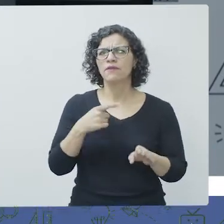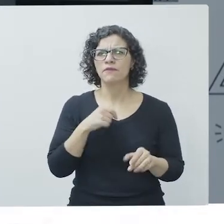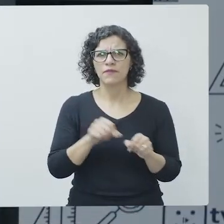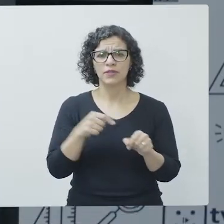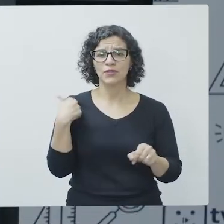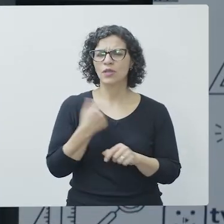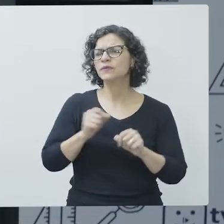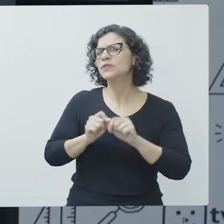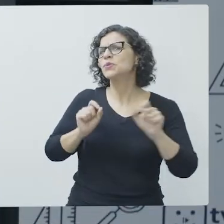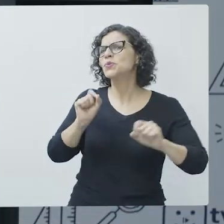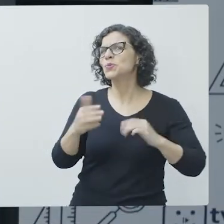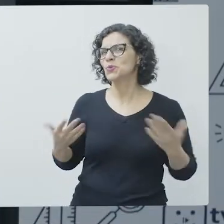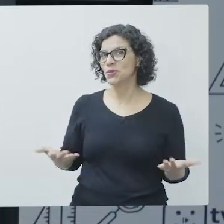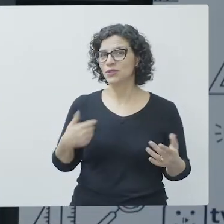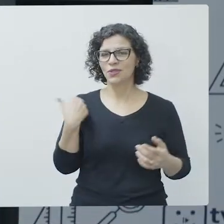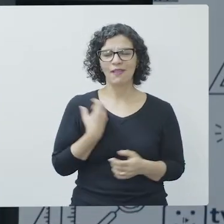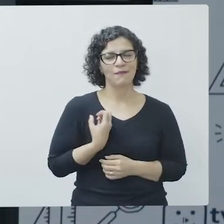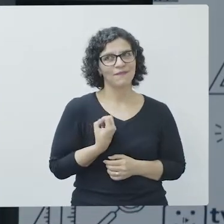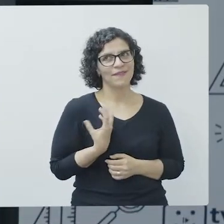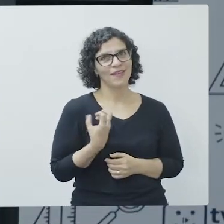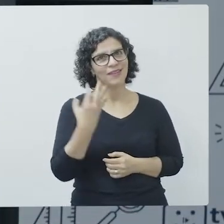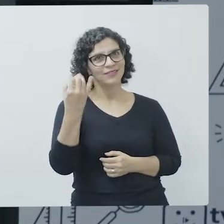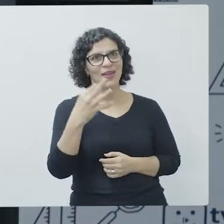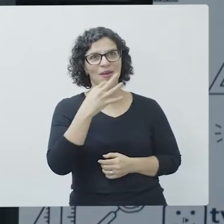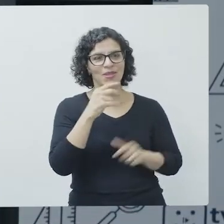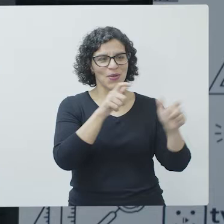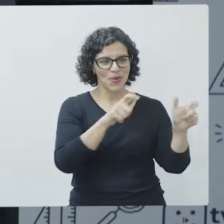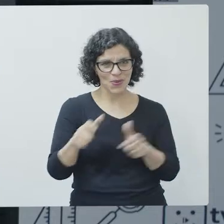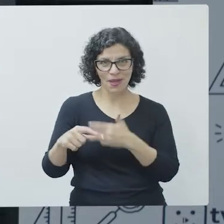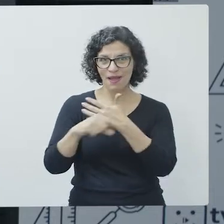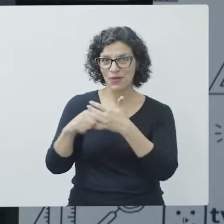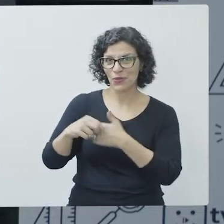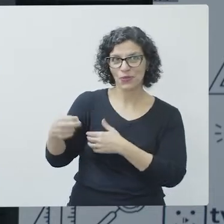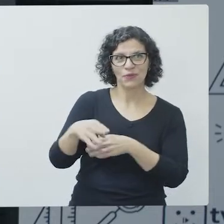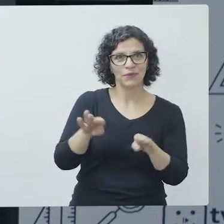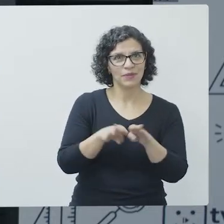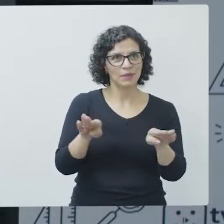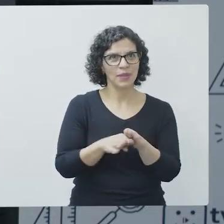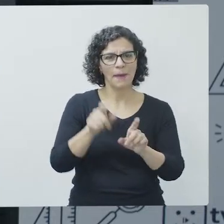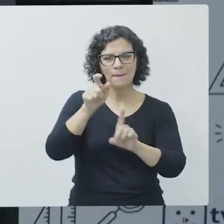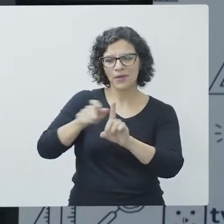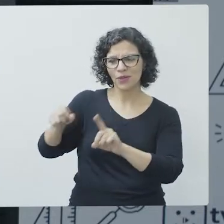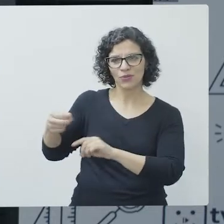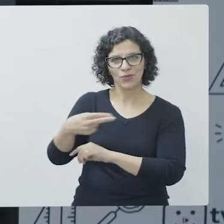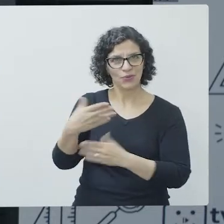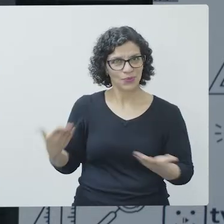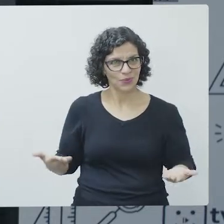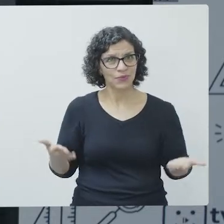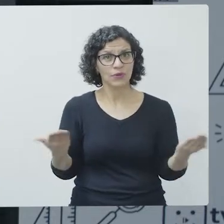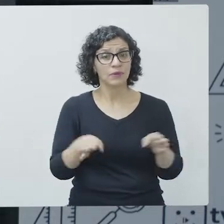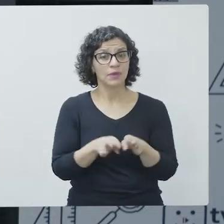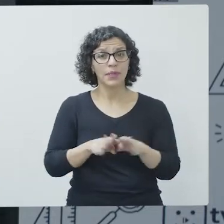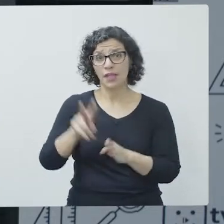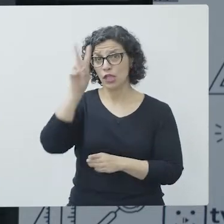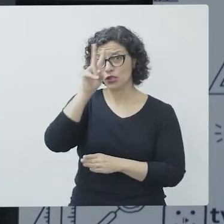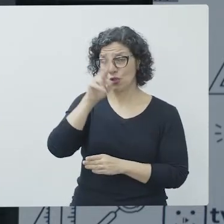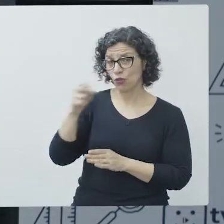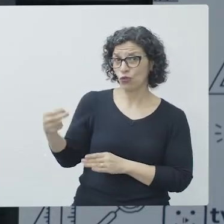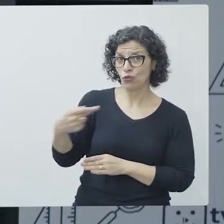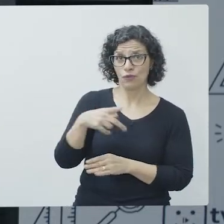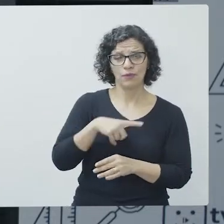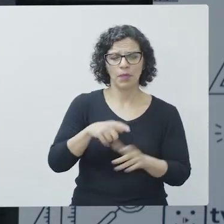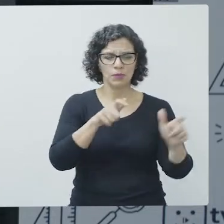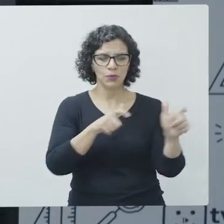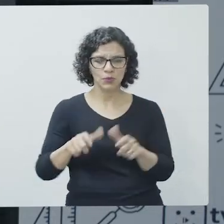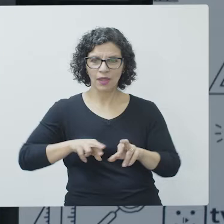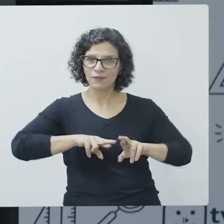permitir fazer o quê? Viajar, conhecer novos autores, conhecer novos personagens, conhecer novas histórias, conhecer